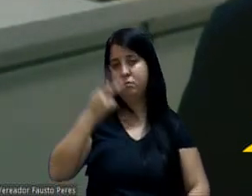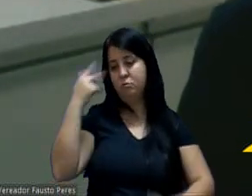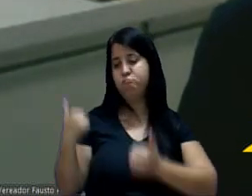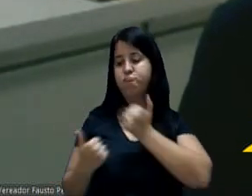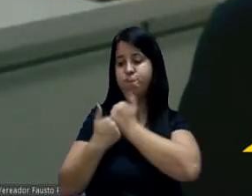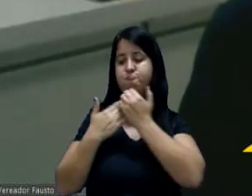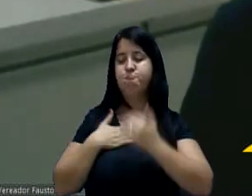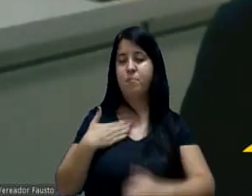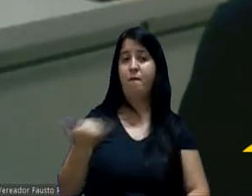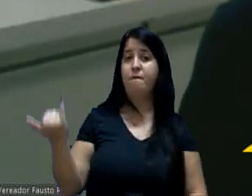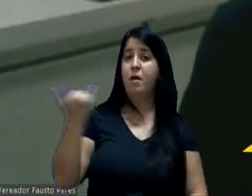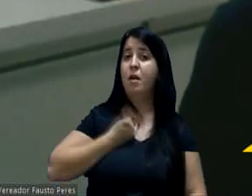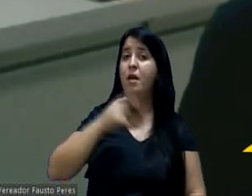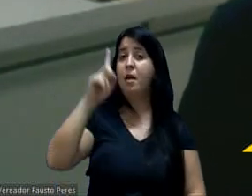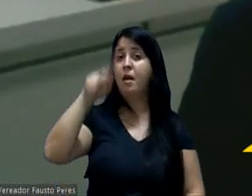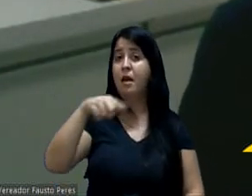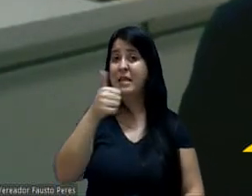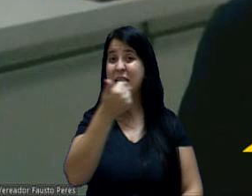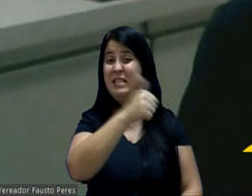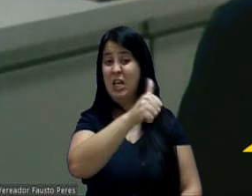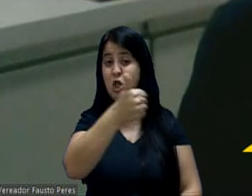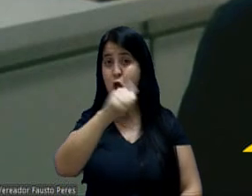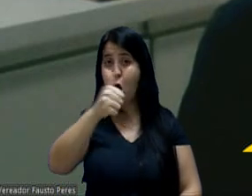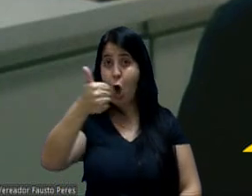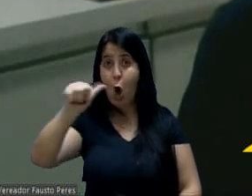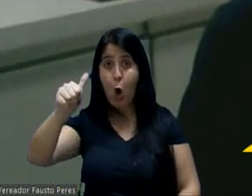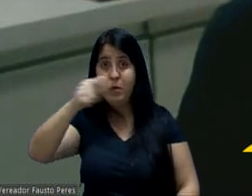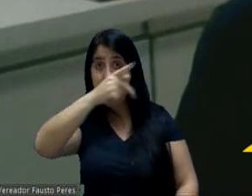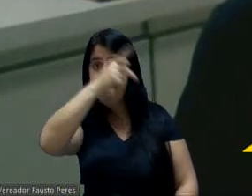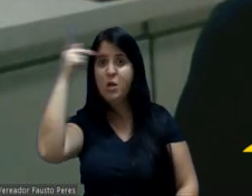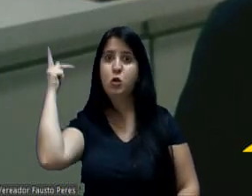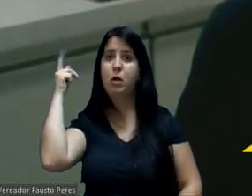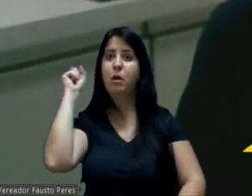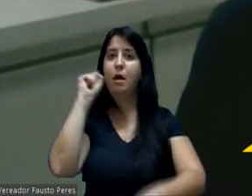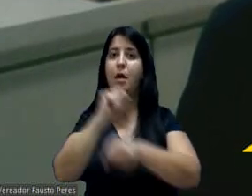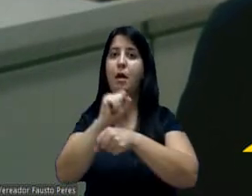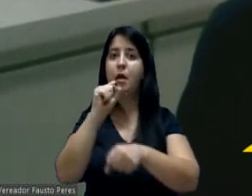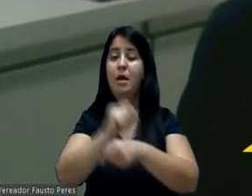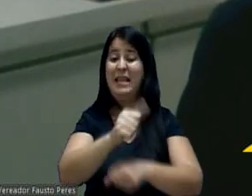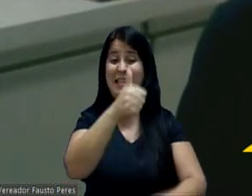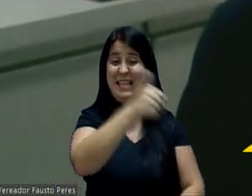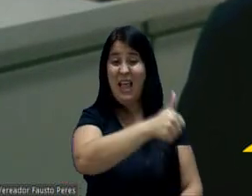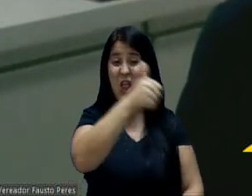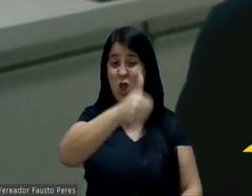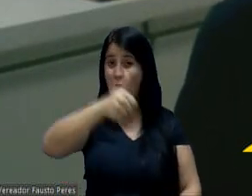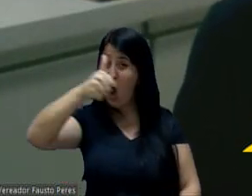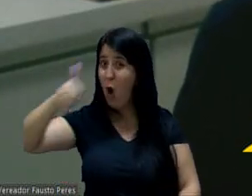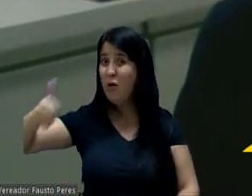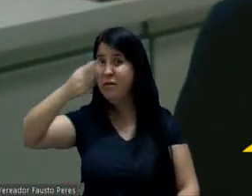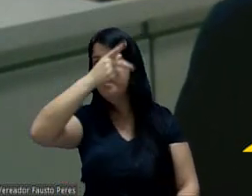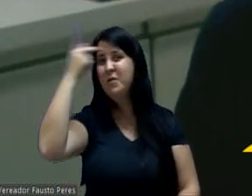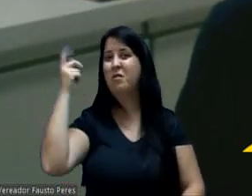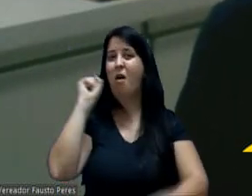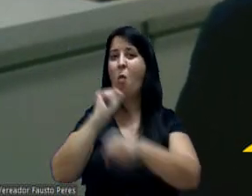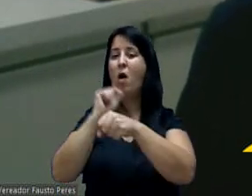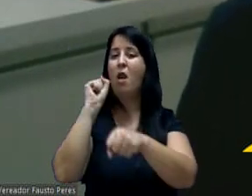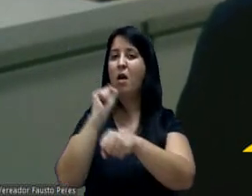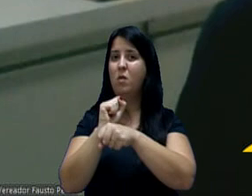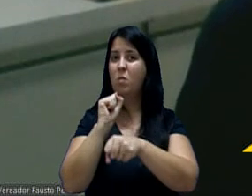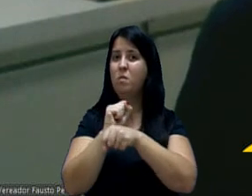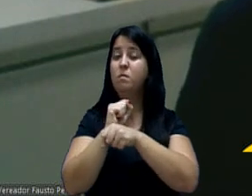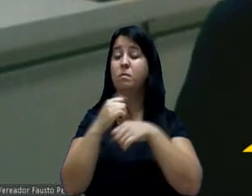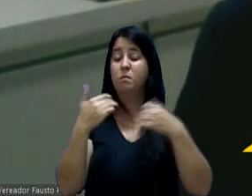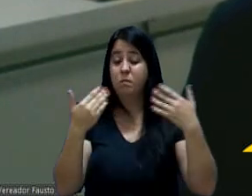da Câmara, 111 pessoas aguardando para ser transferida. Então, quer dizer, só vai